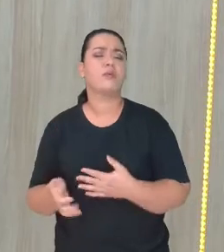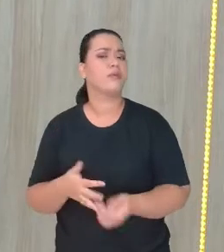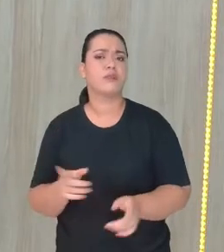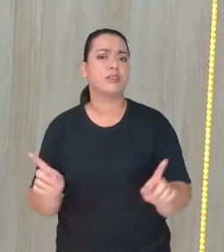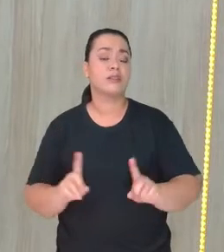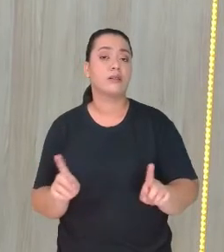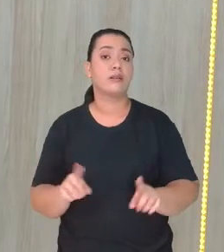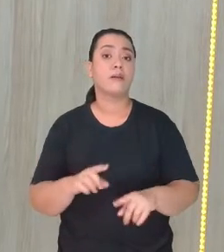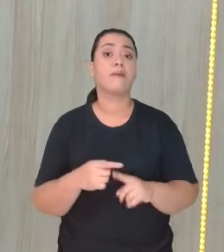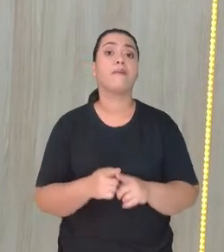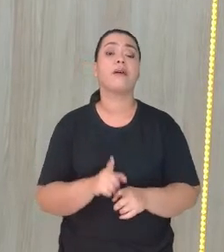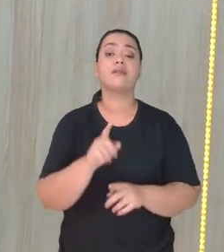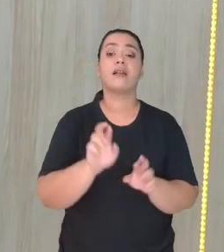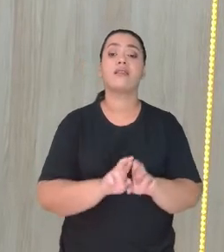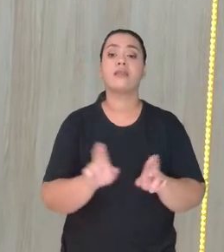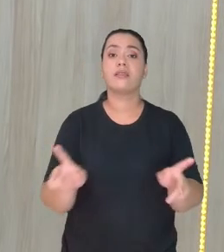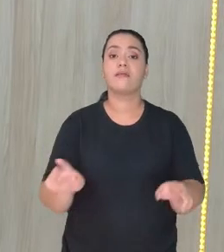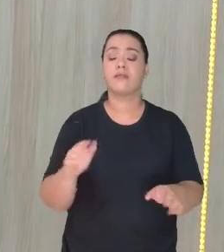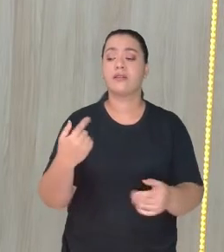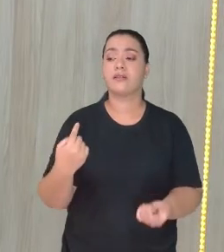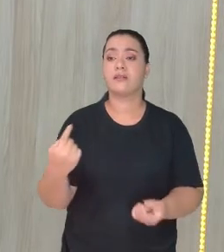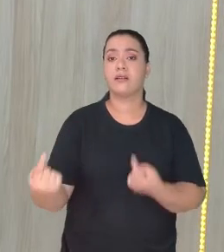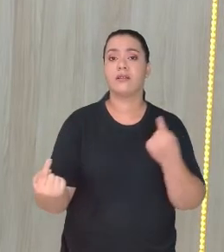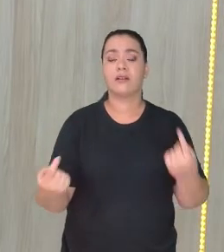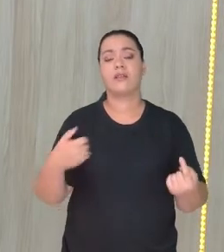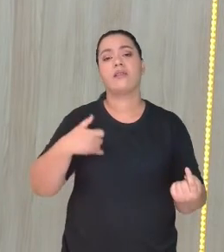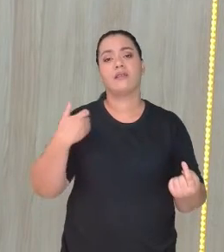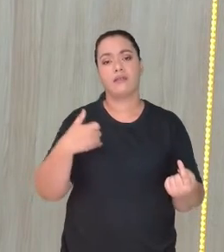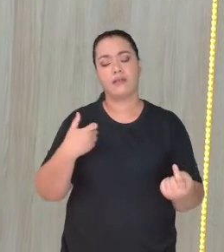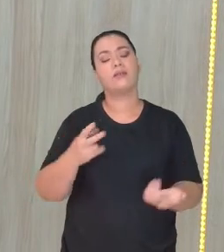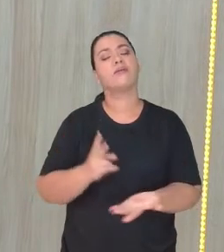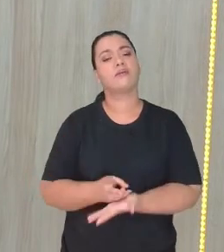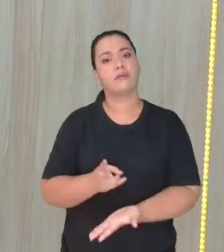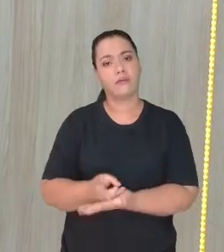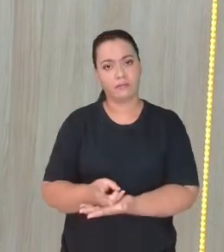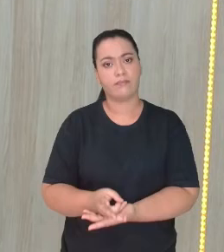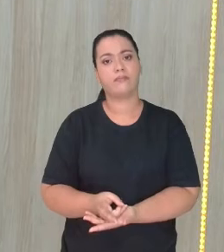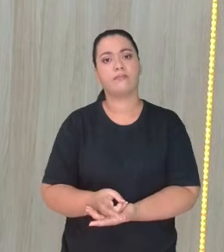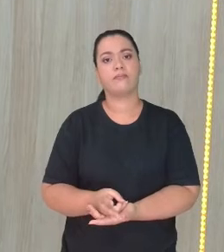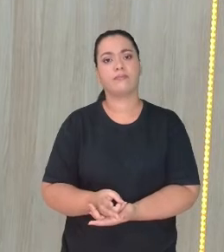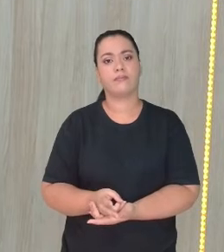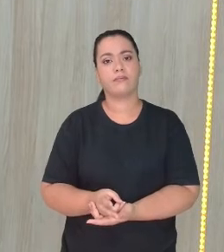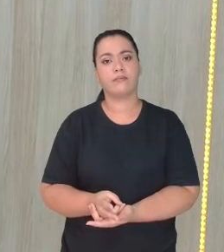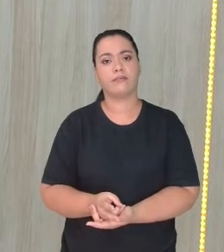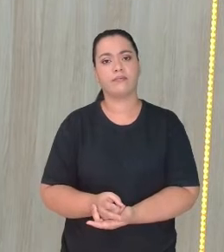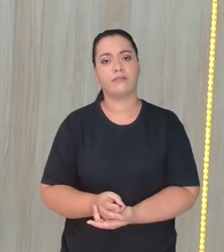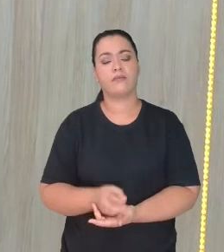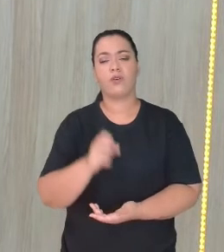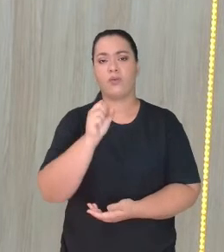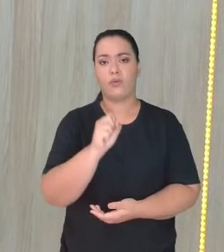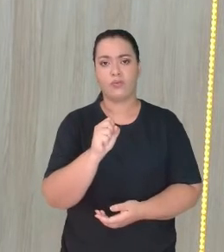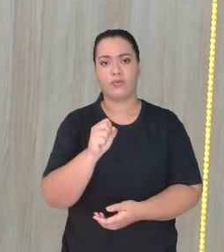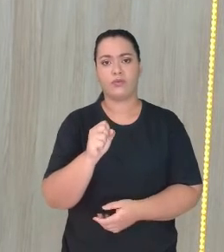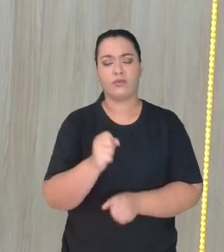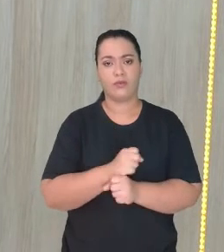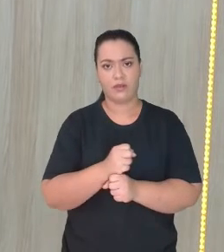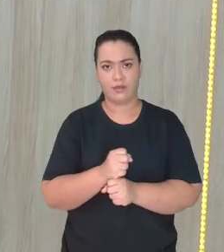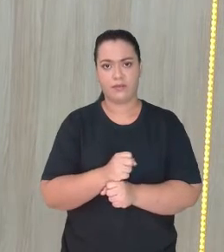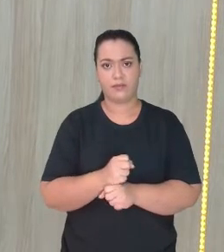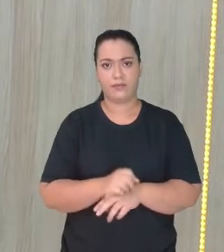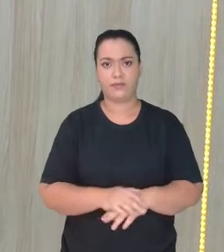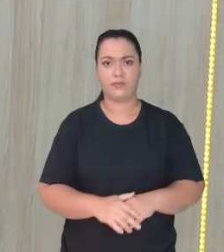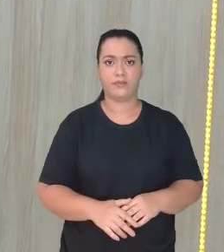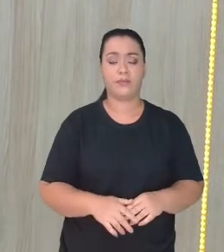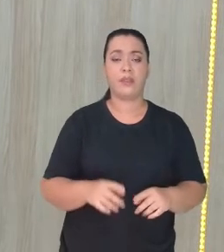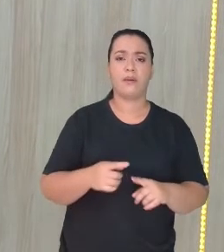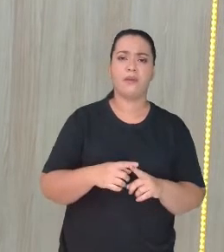mas a diferença entre as idades vai ser sempre de 8 anos, beleza?